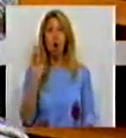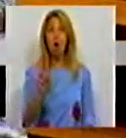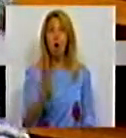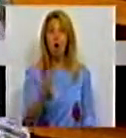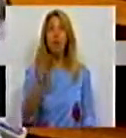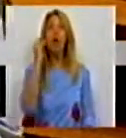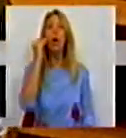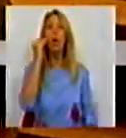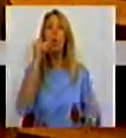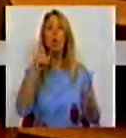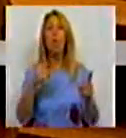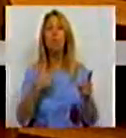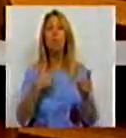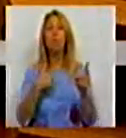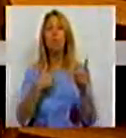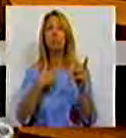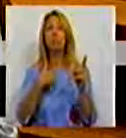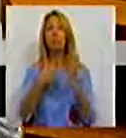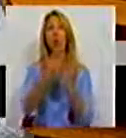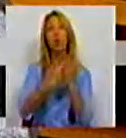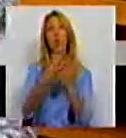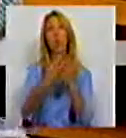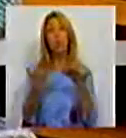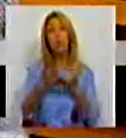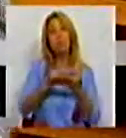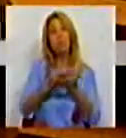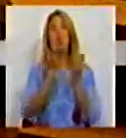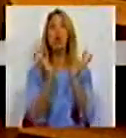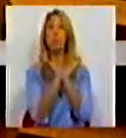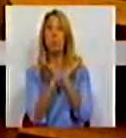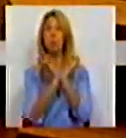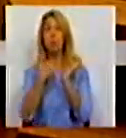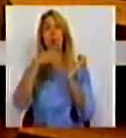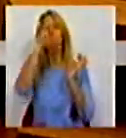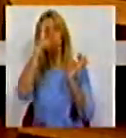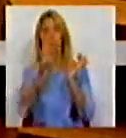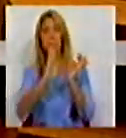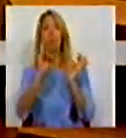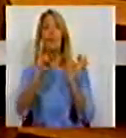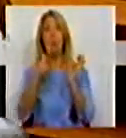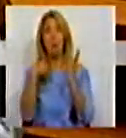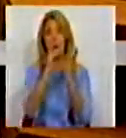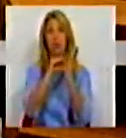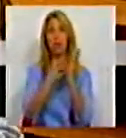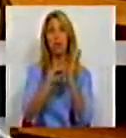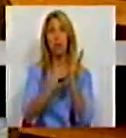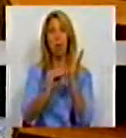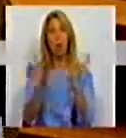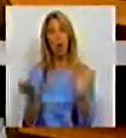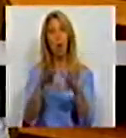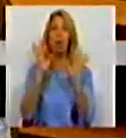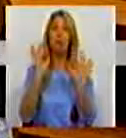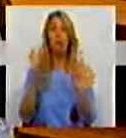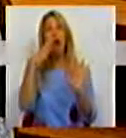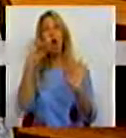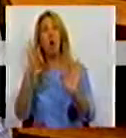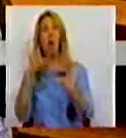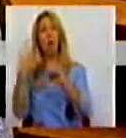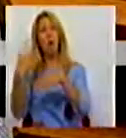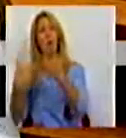Lei 29/2012, o que aconteceu foi que aqui nesta Câmara suscitaram algumas preocupações, algumas